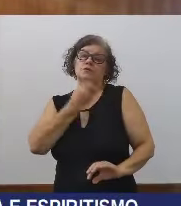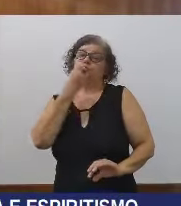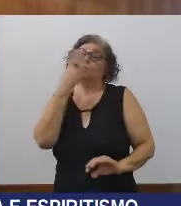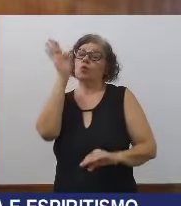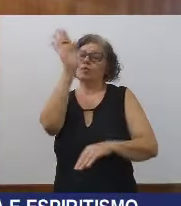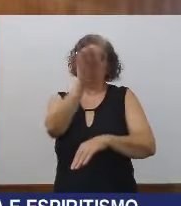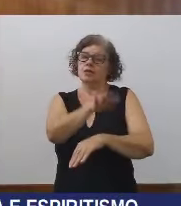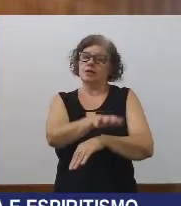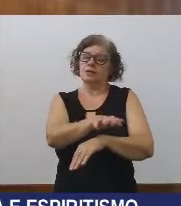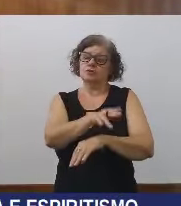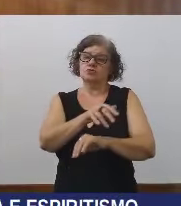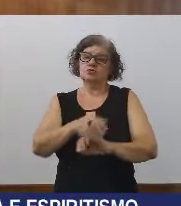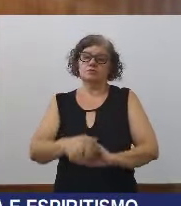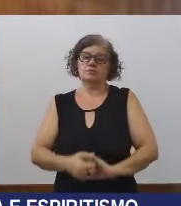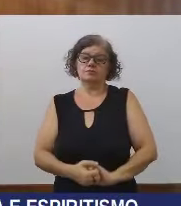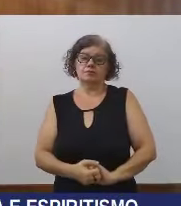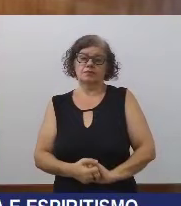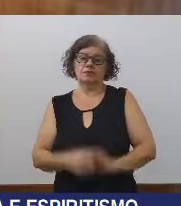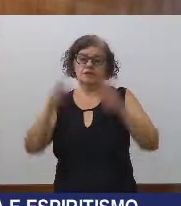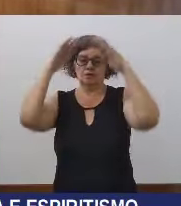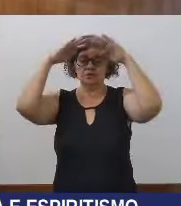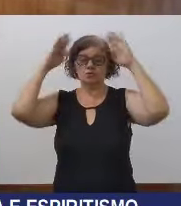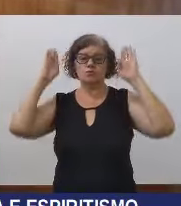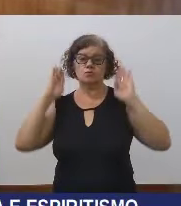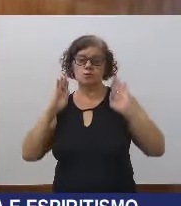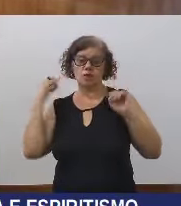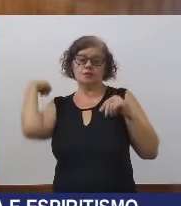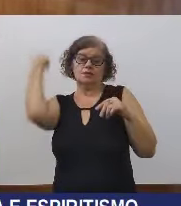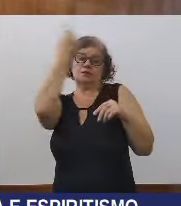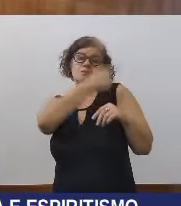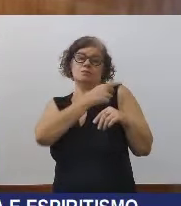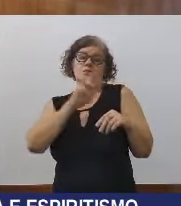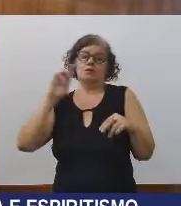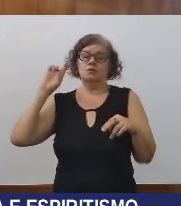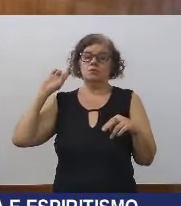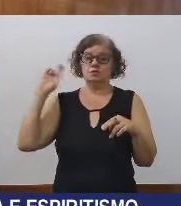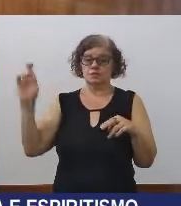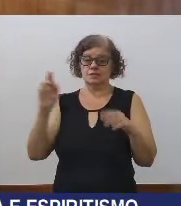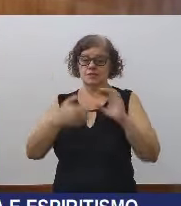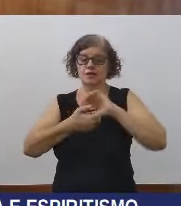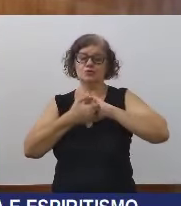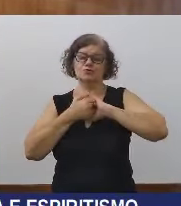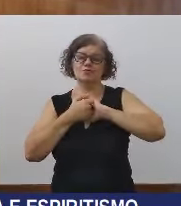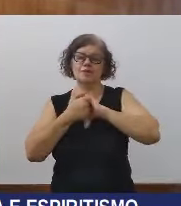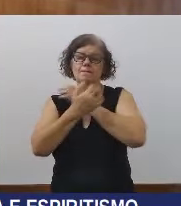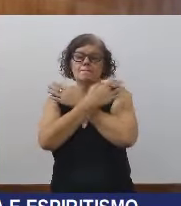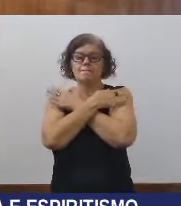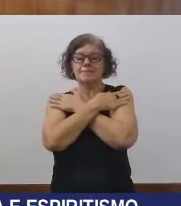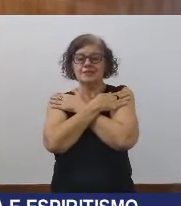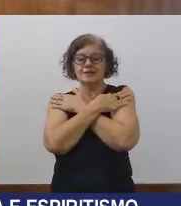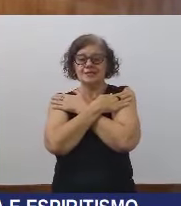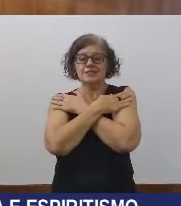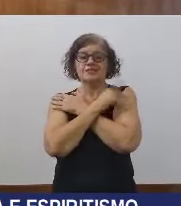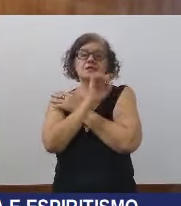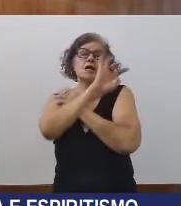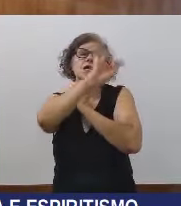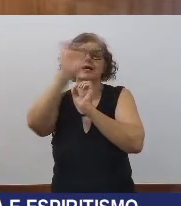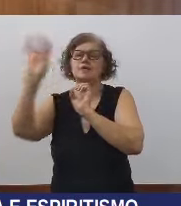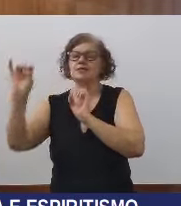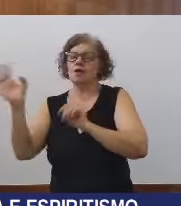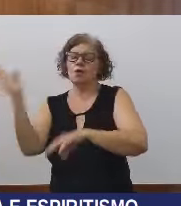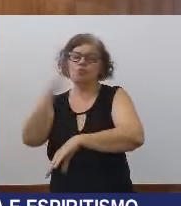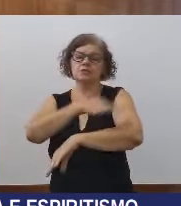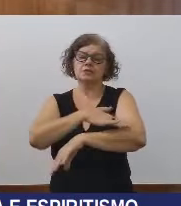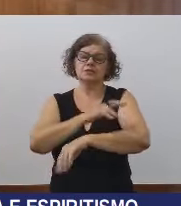Amigos, boa tarde. Que Joana e Irmã Rosário abrace a cada um de nós que estamos aqui